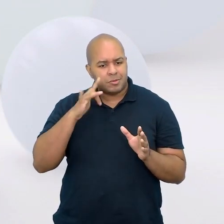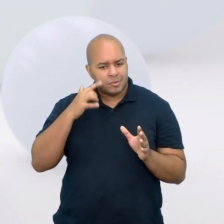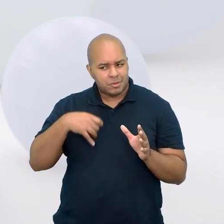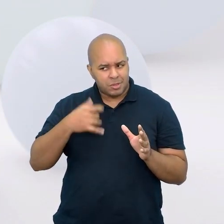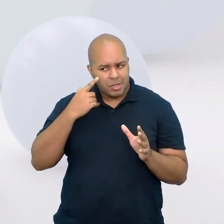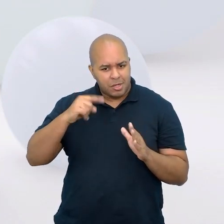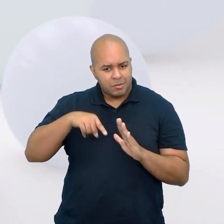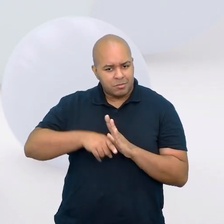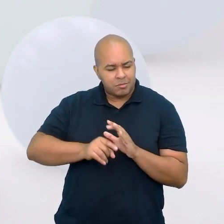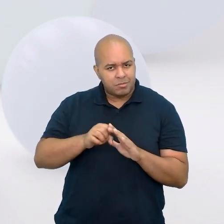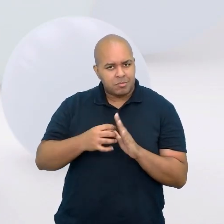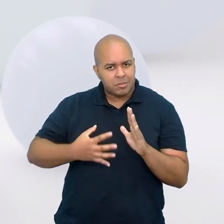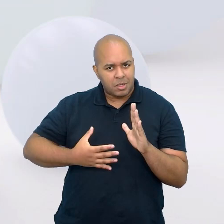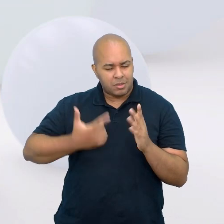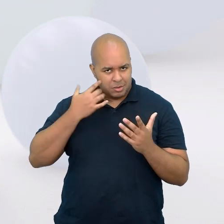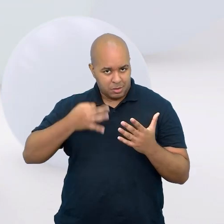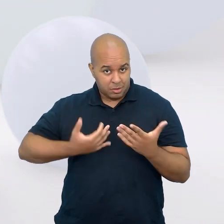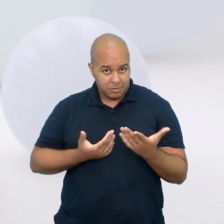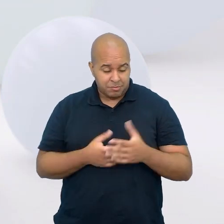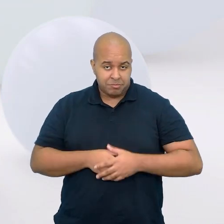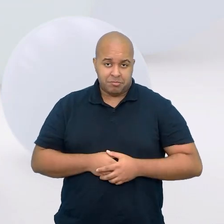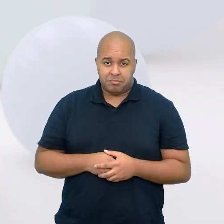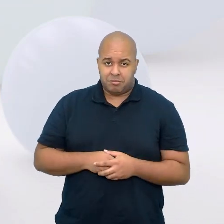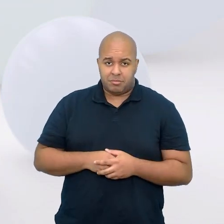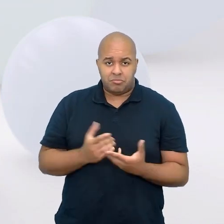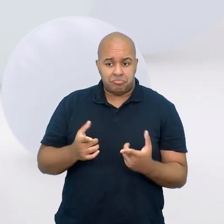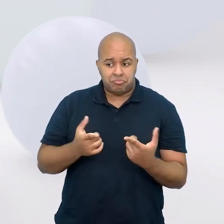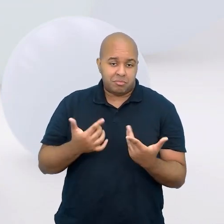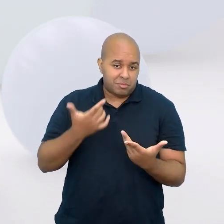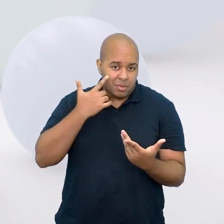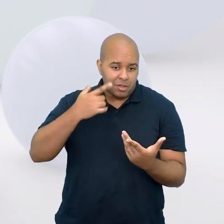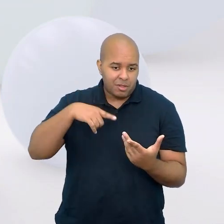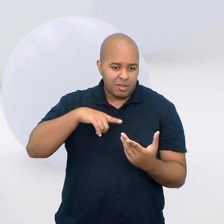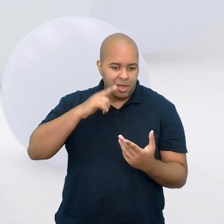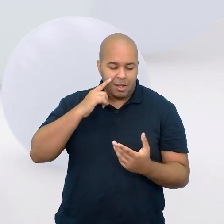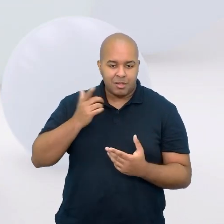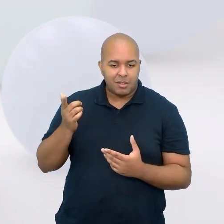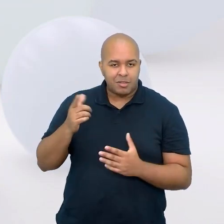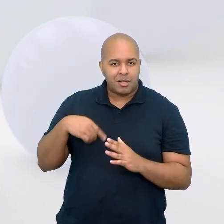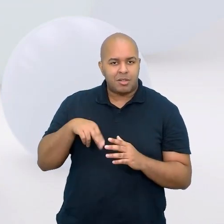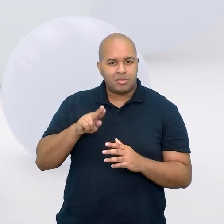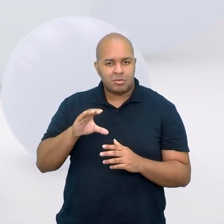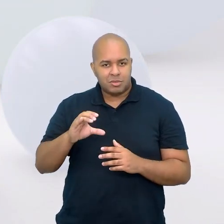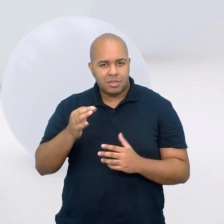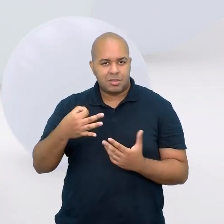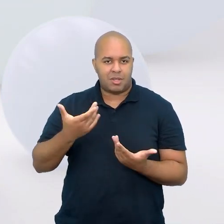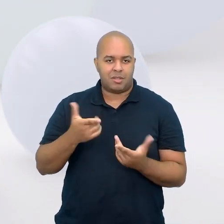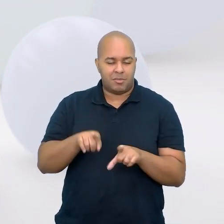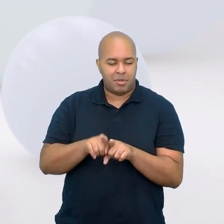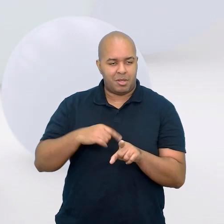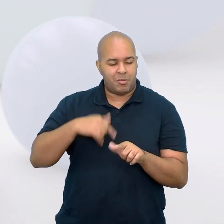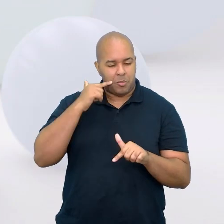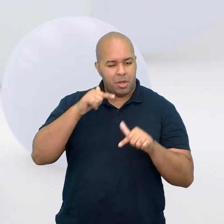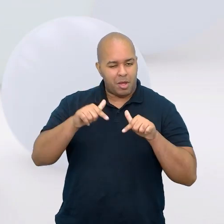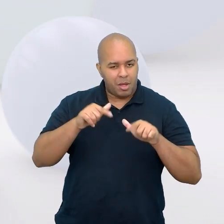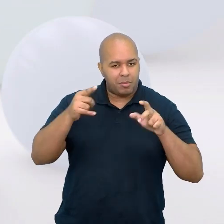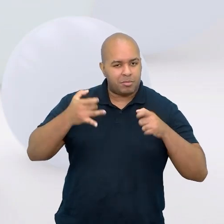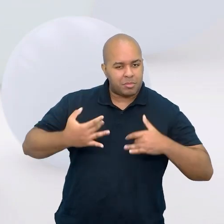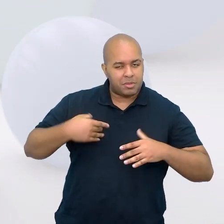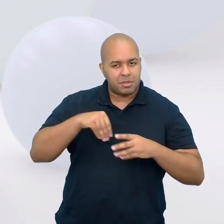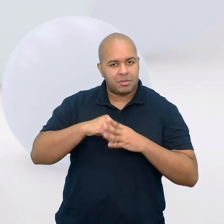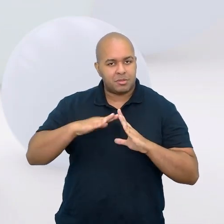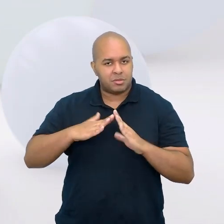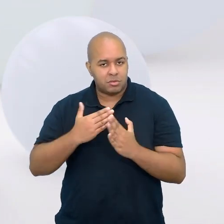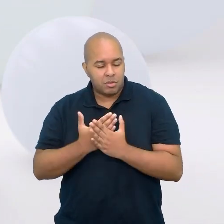lá dos aprofundamentos curriculares né então a gente tem as unidades curriculares que estão sendo trabalhadas nas